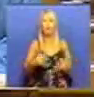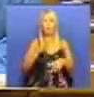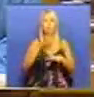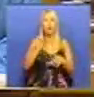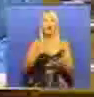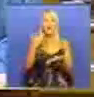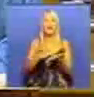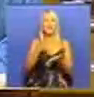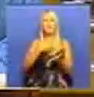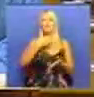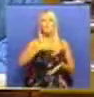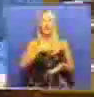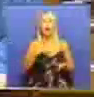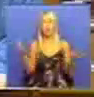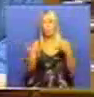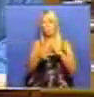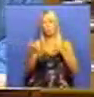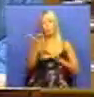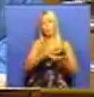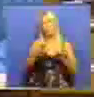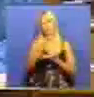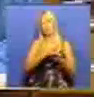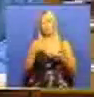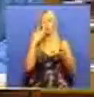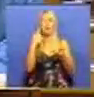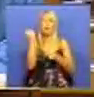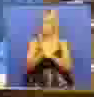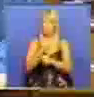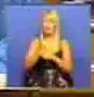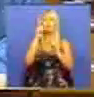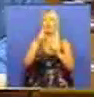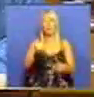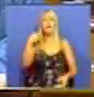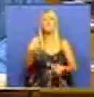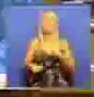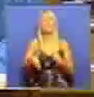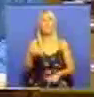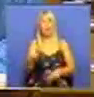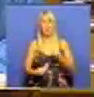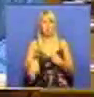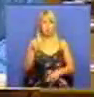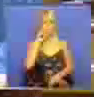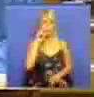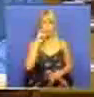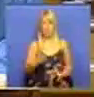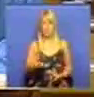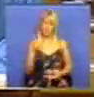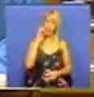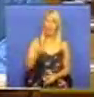Branco para as relações laborais e à flexi-segurança, para